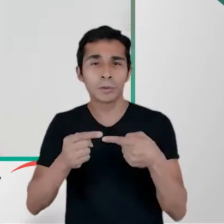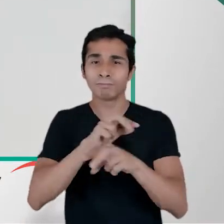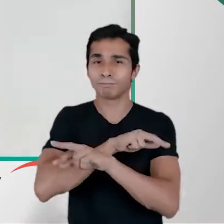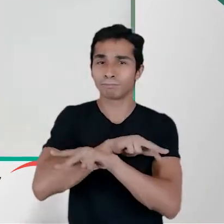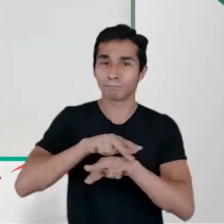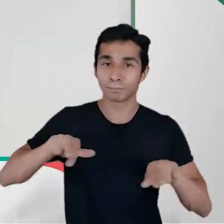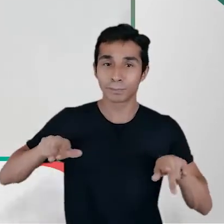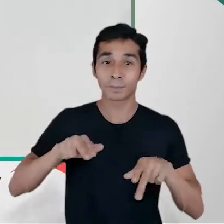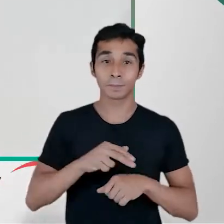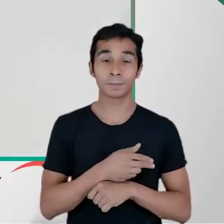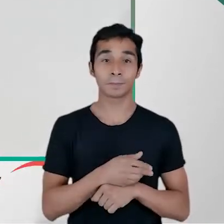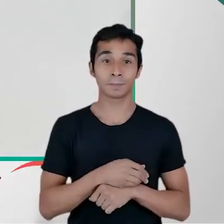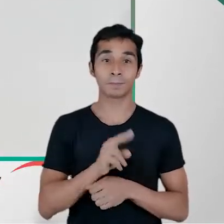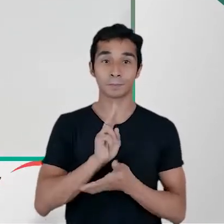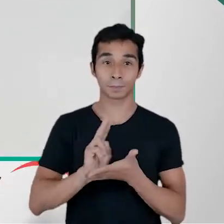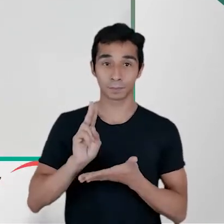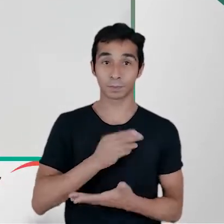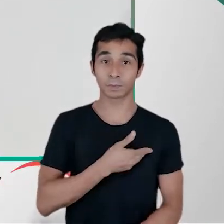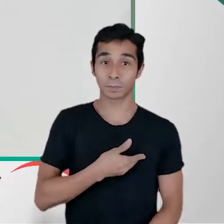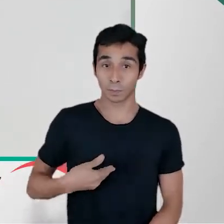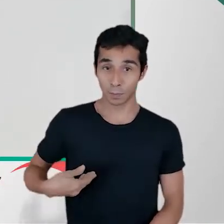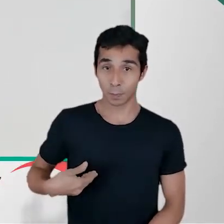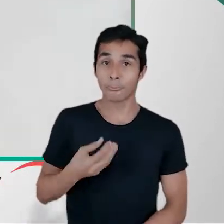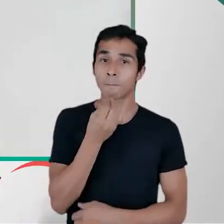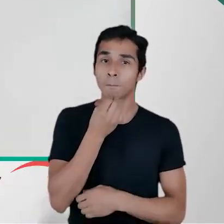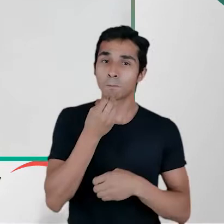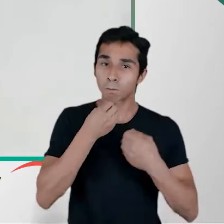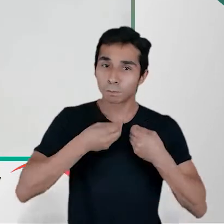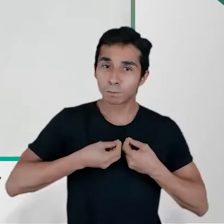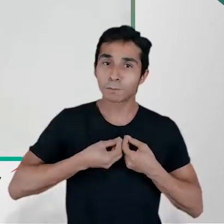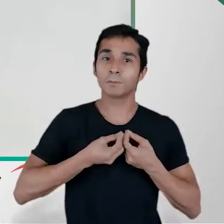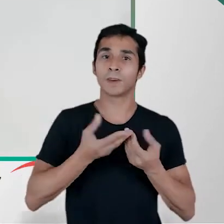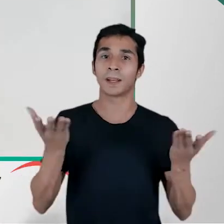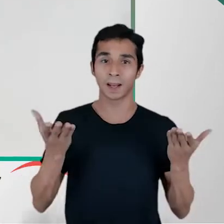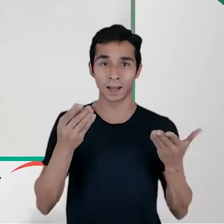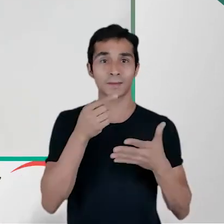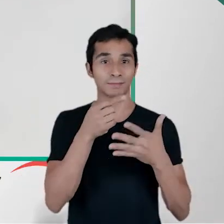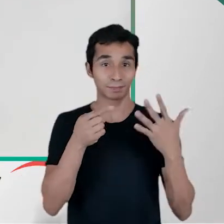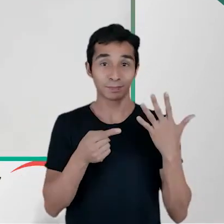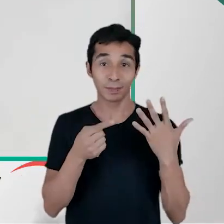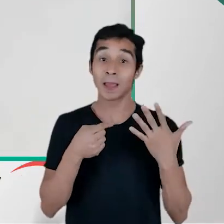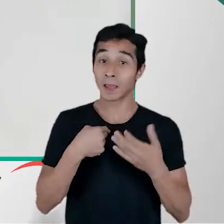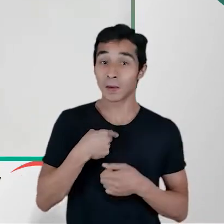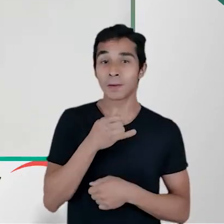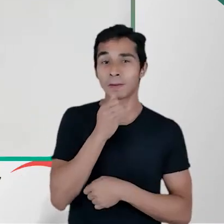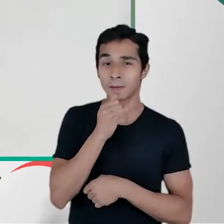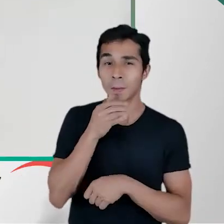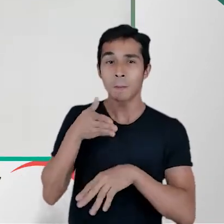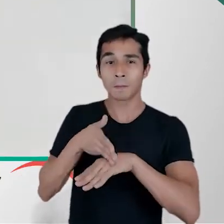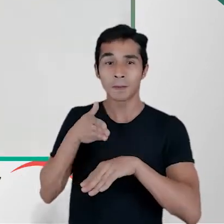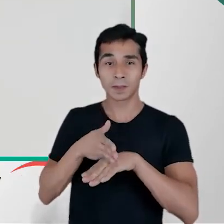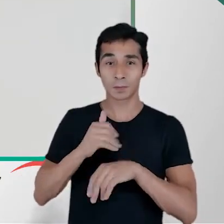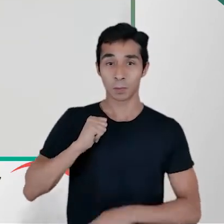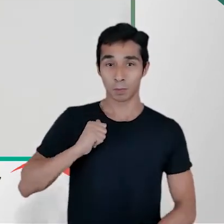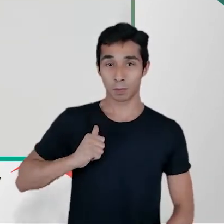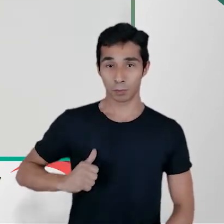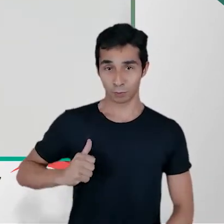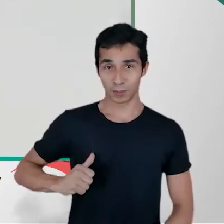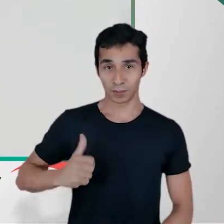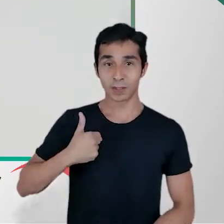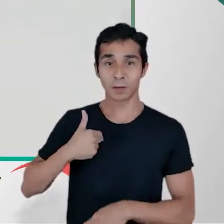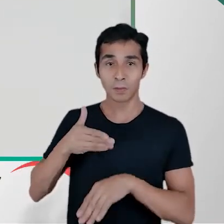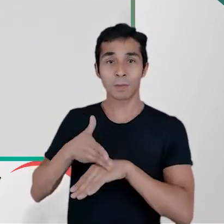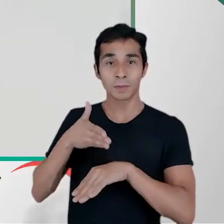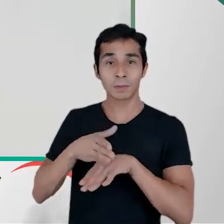universidade pública oferece diversas oportunidades durante a graduação. Hoje eu participo enquanto bolsista do Grupo PET,